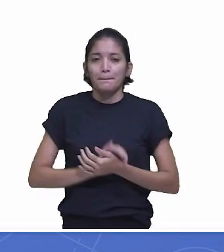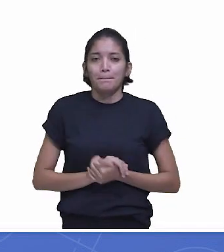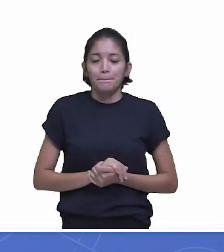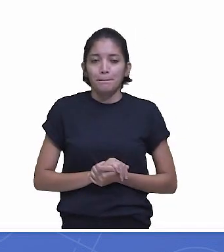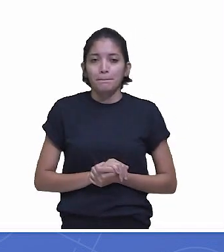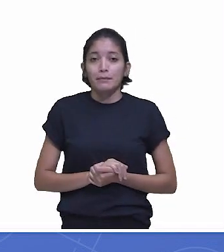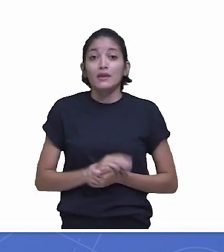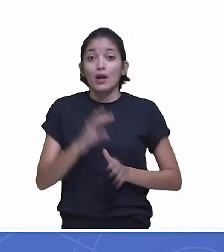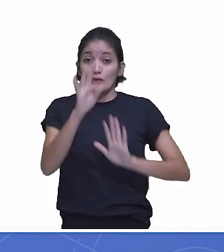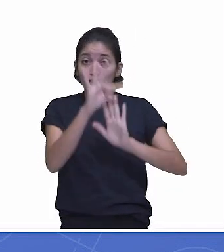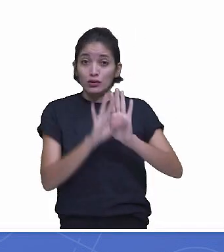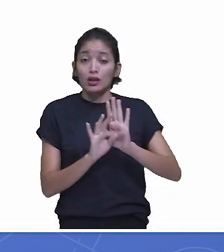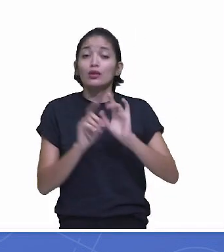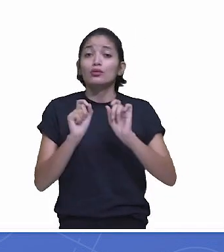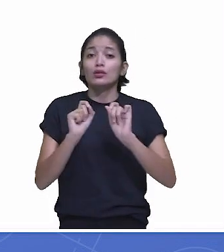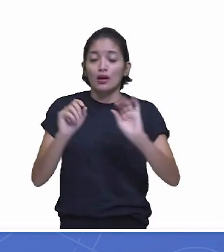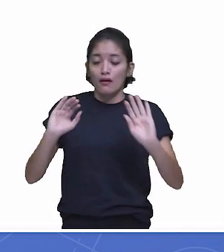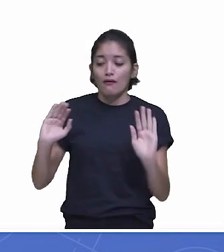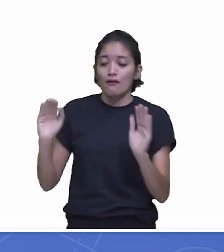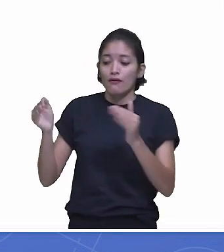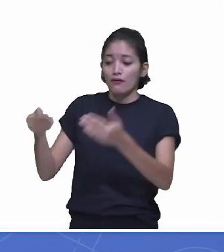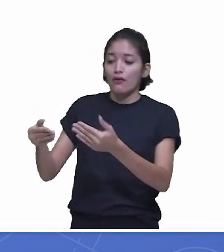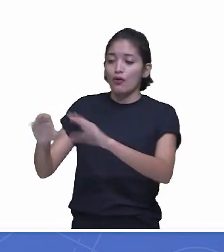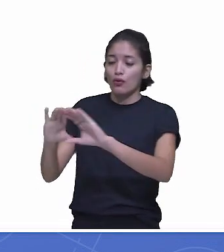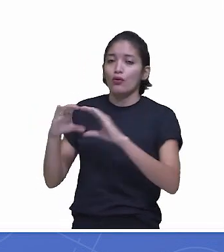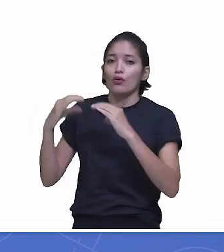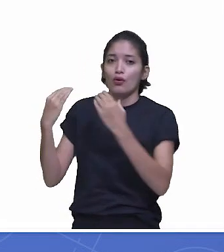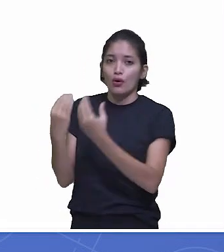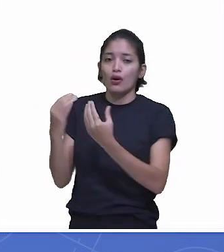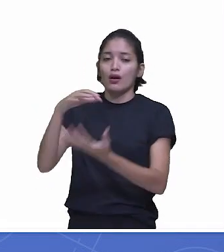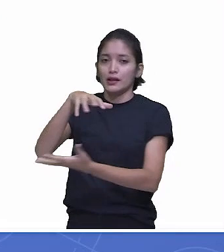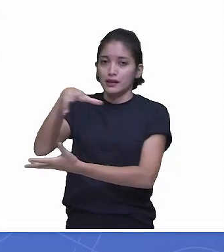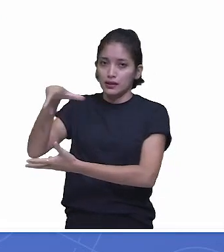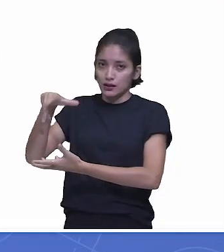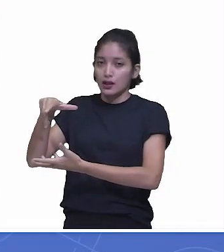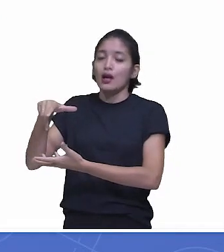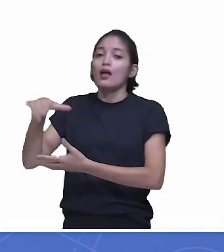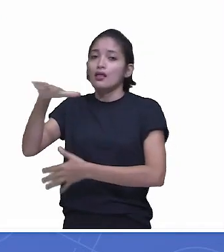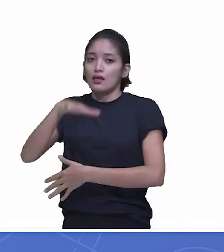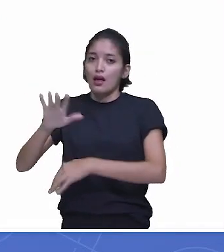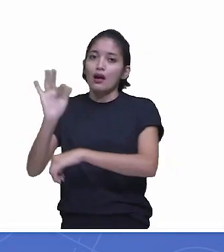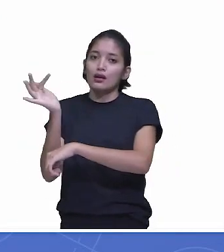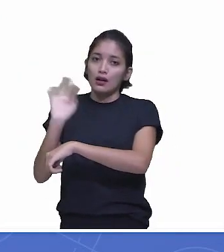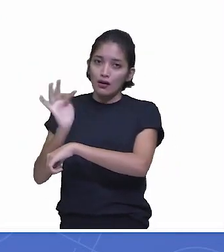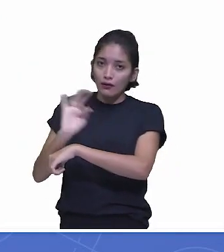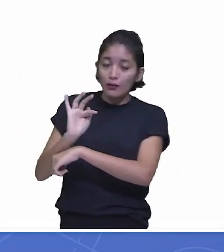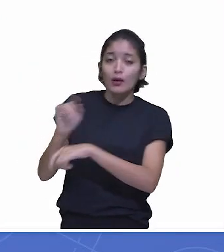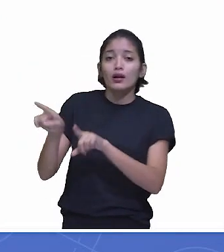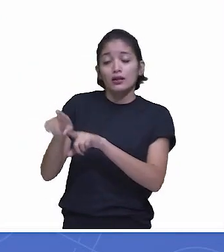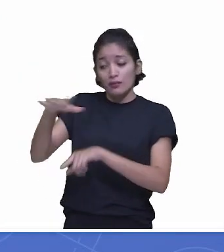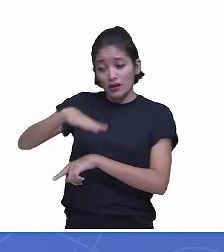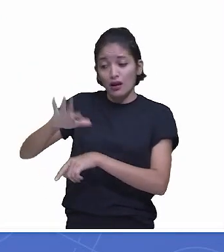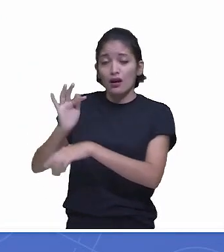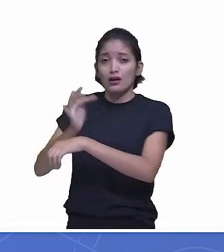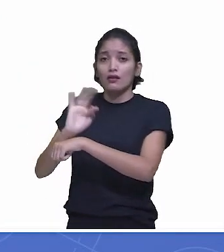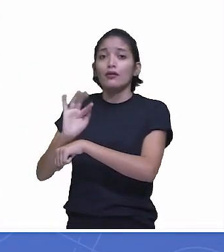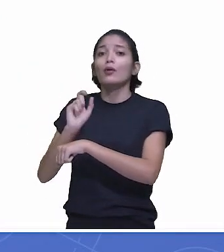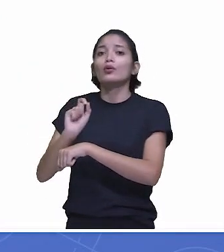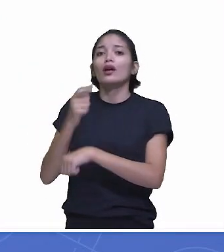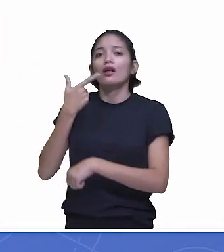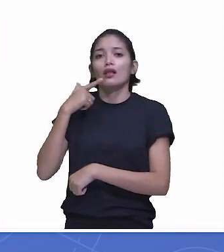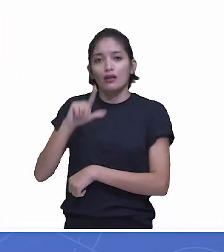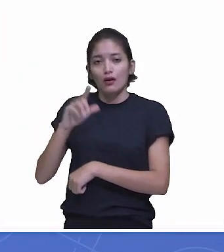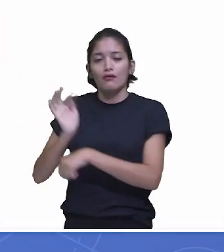é direcionado ao Congresso Nacional, ambiente formal, e em ambiente formal, linguagem